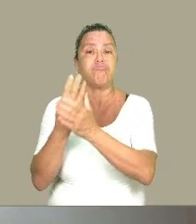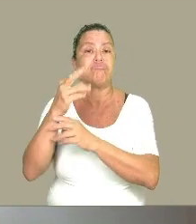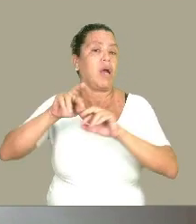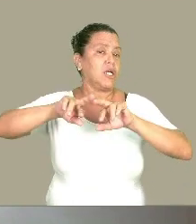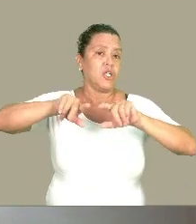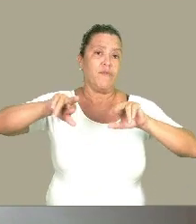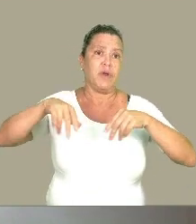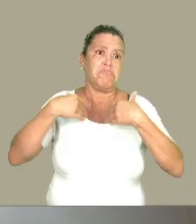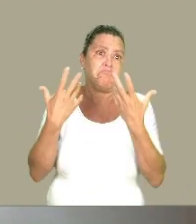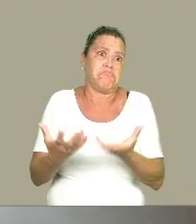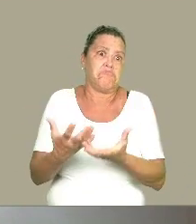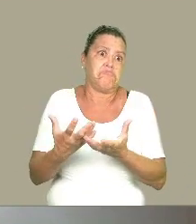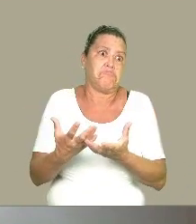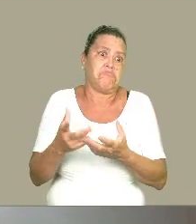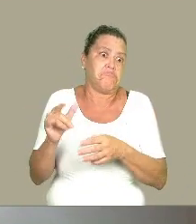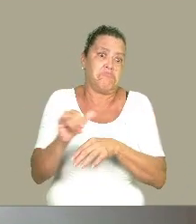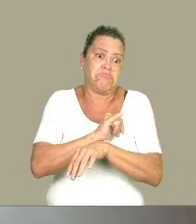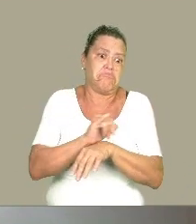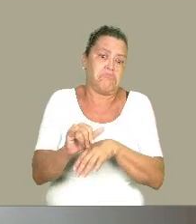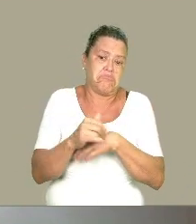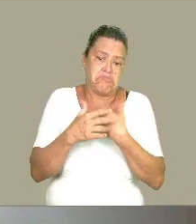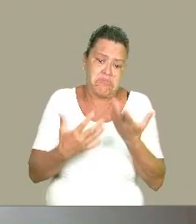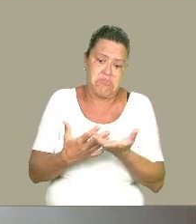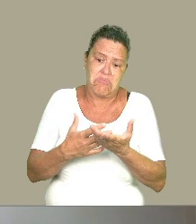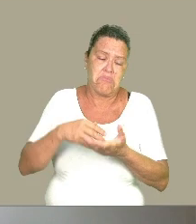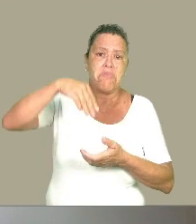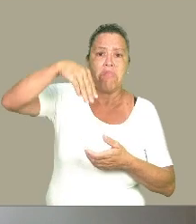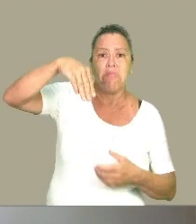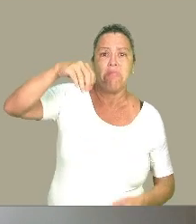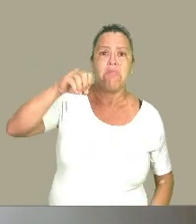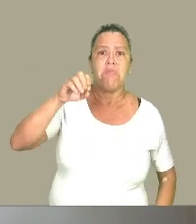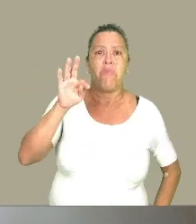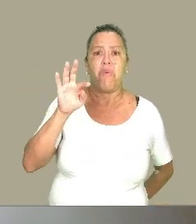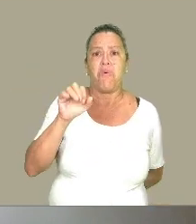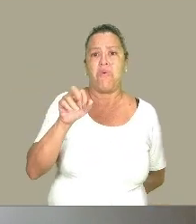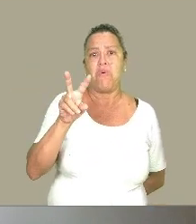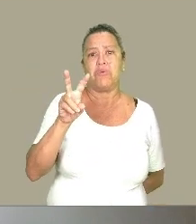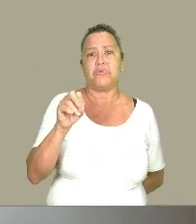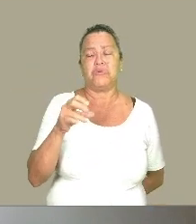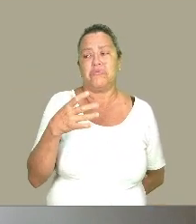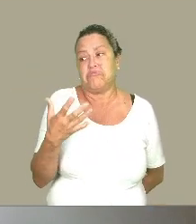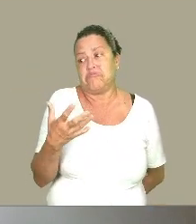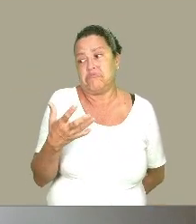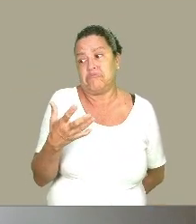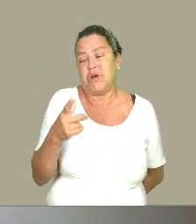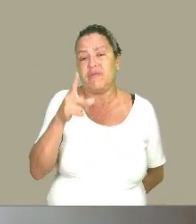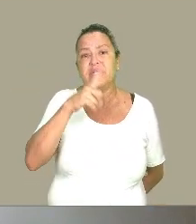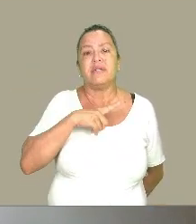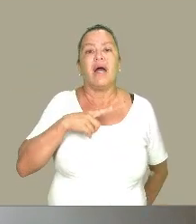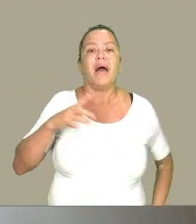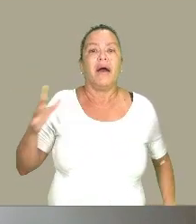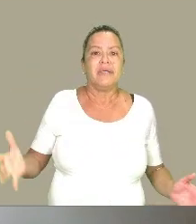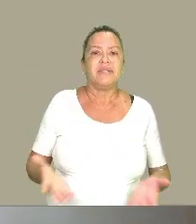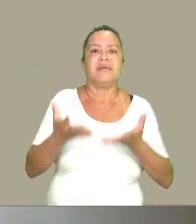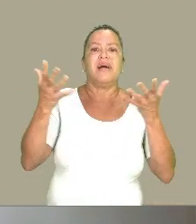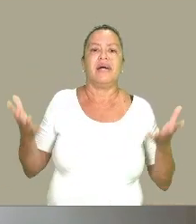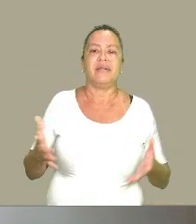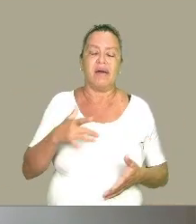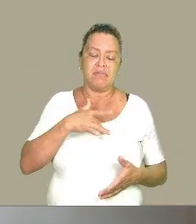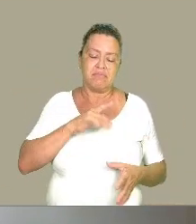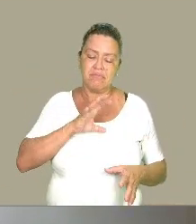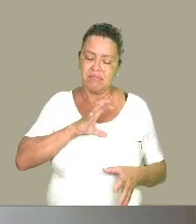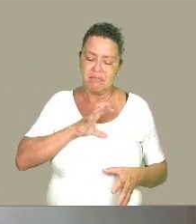diferentes meios ou por diferentes motivações, né? A gente tem motivações afetivas, né?